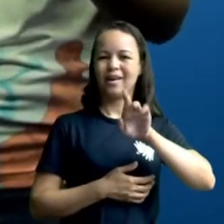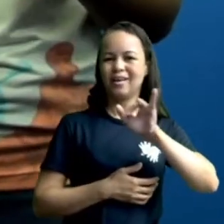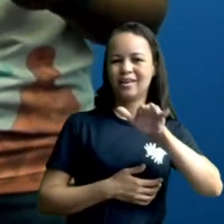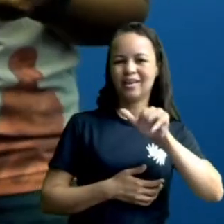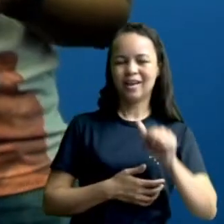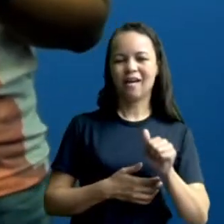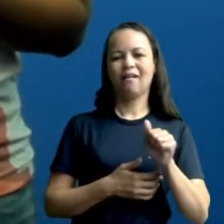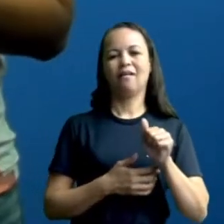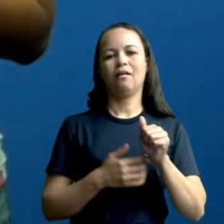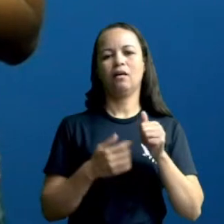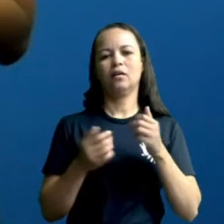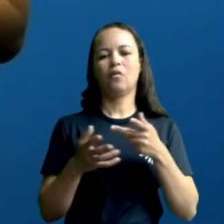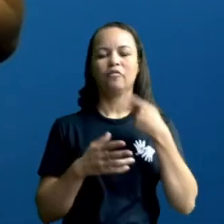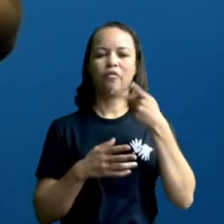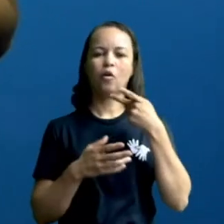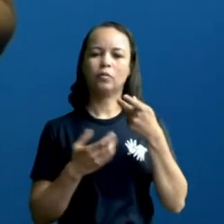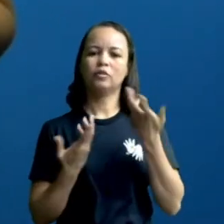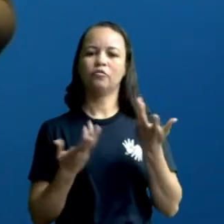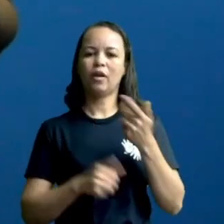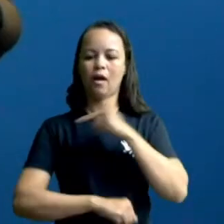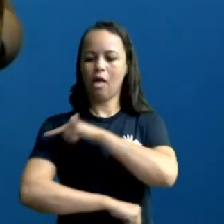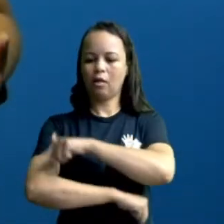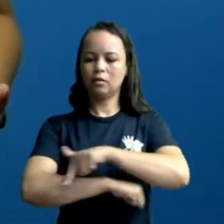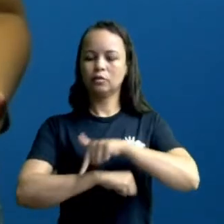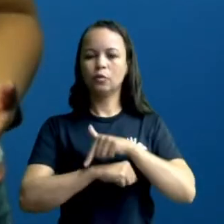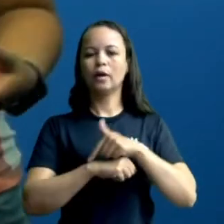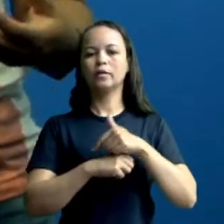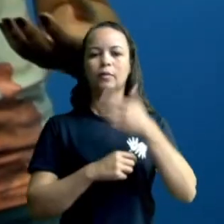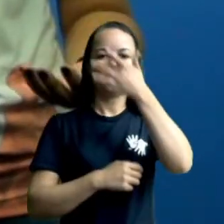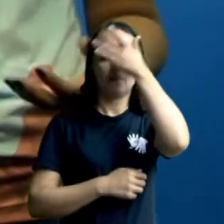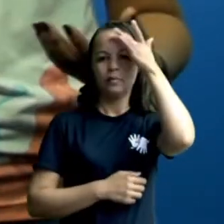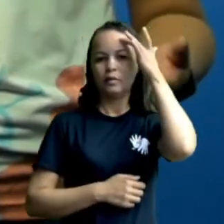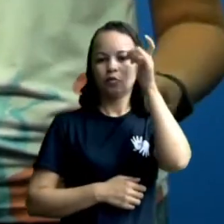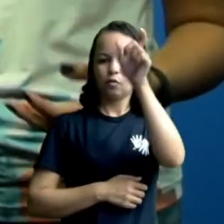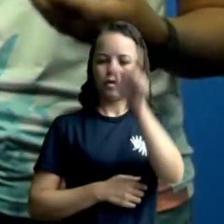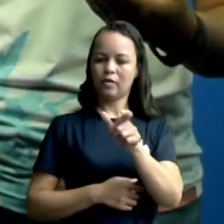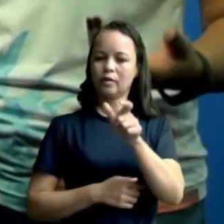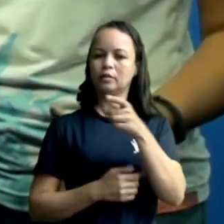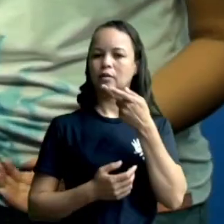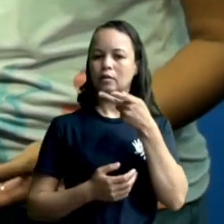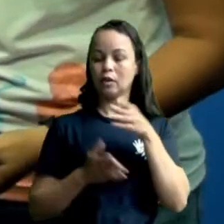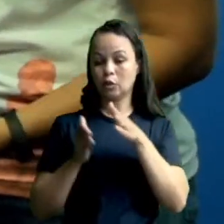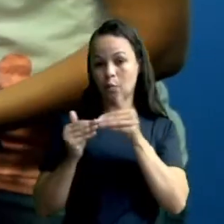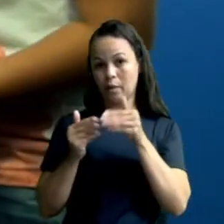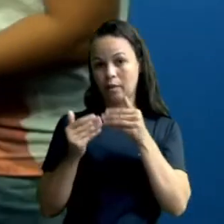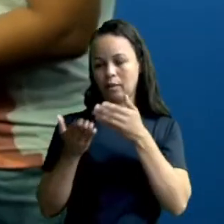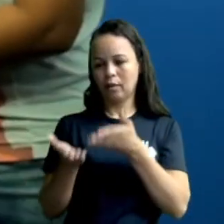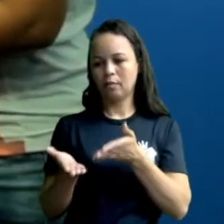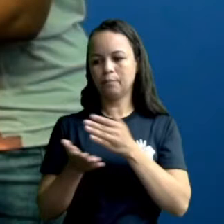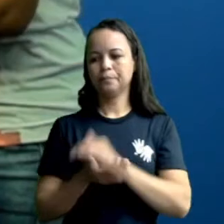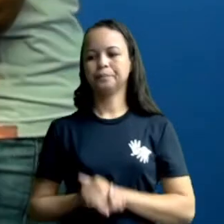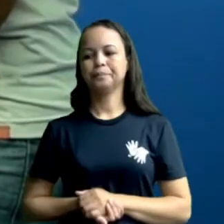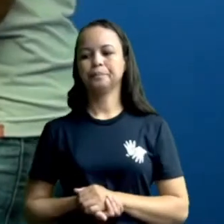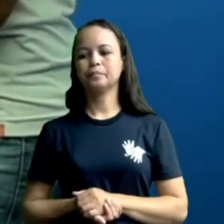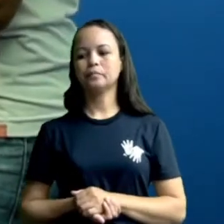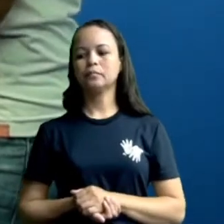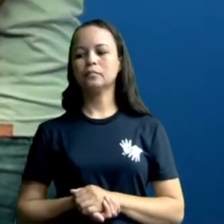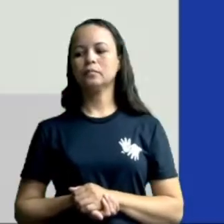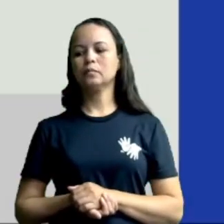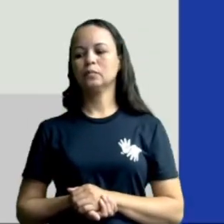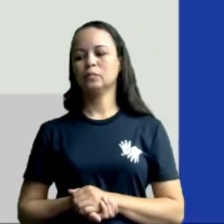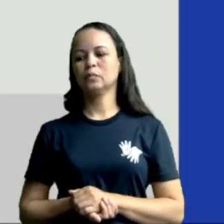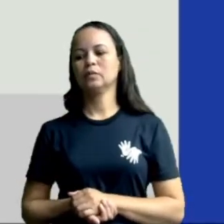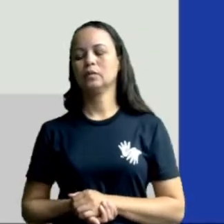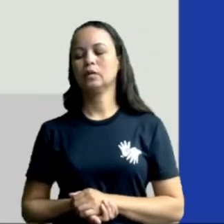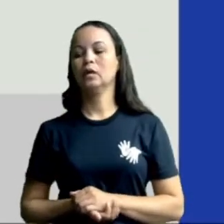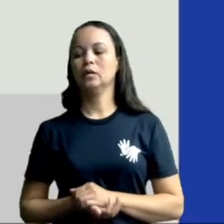forma de eu falar educadamente para a pessoa fazer aquilo que eu estou pedindo. El uso